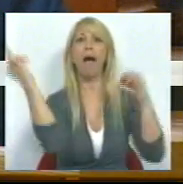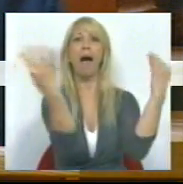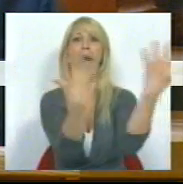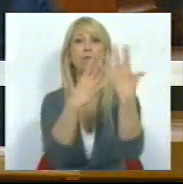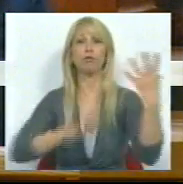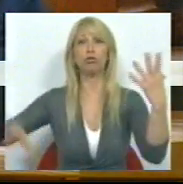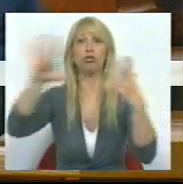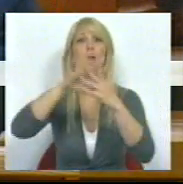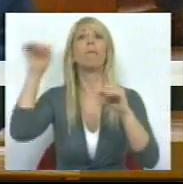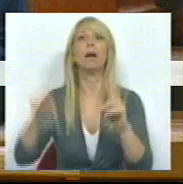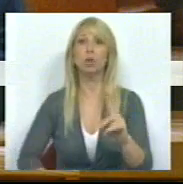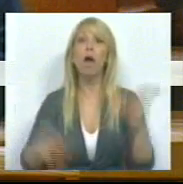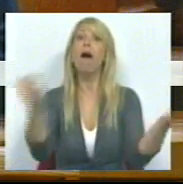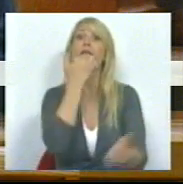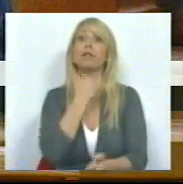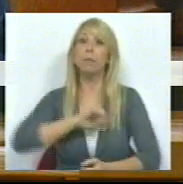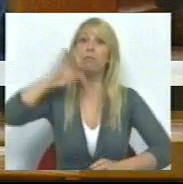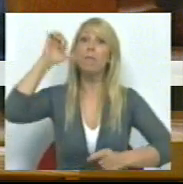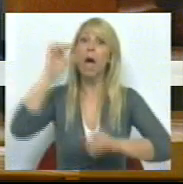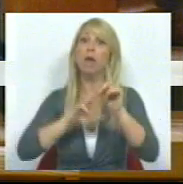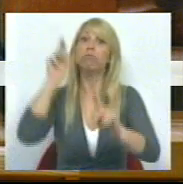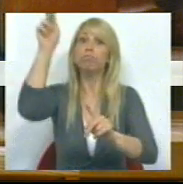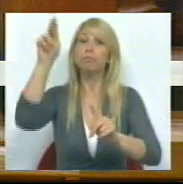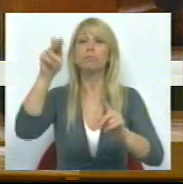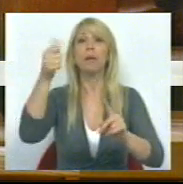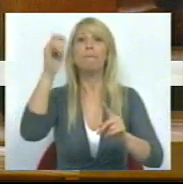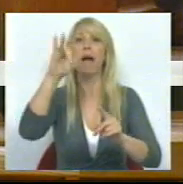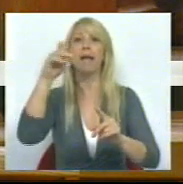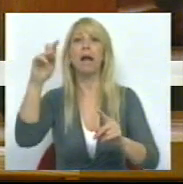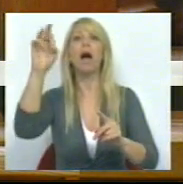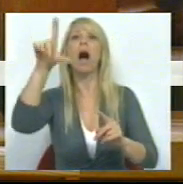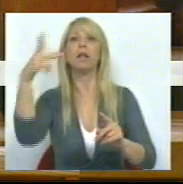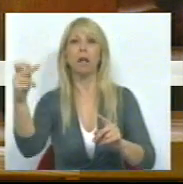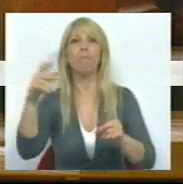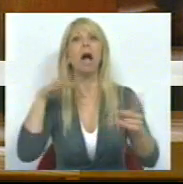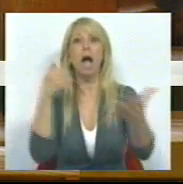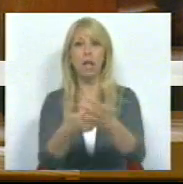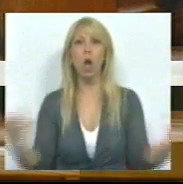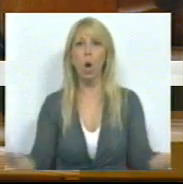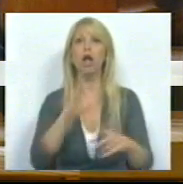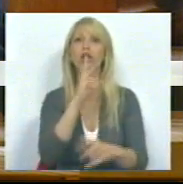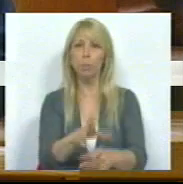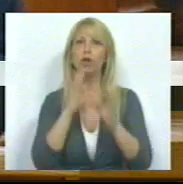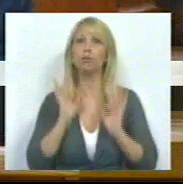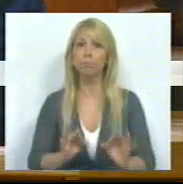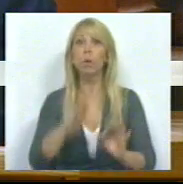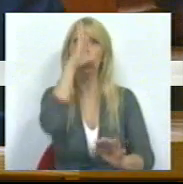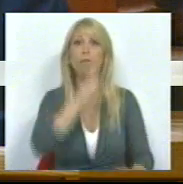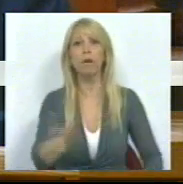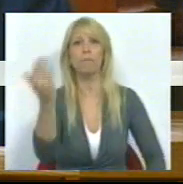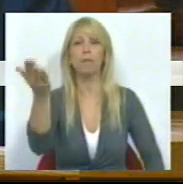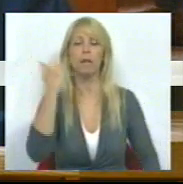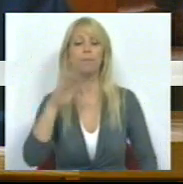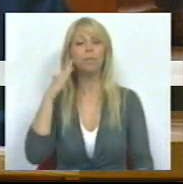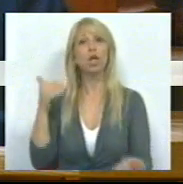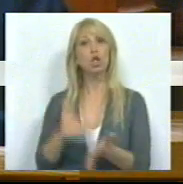sul. Ainda não chegou, felizmente, à Beira Alta. Sem resposta adequada do Governo. Na segunda-feira,